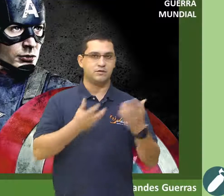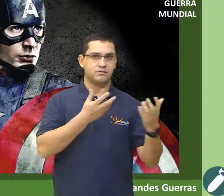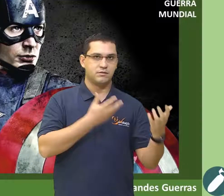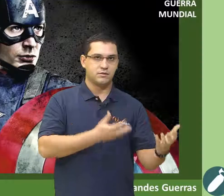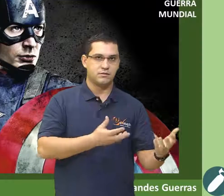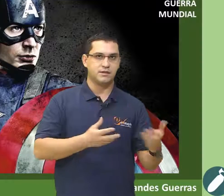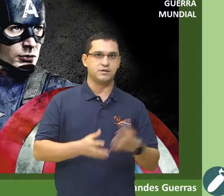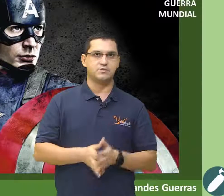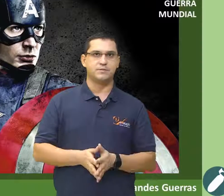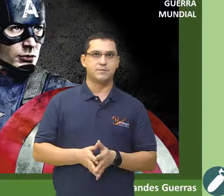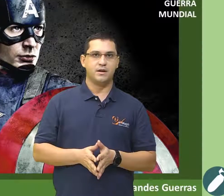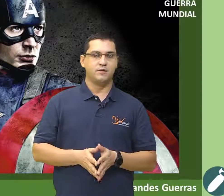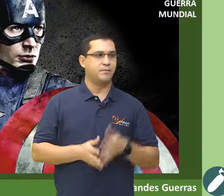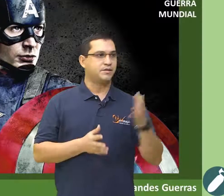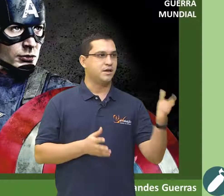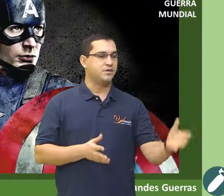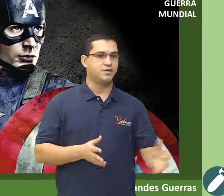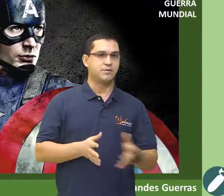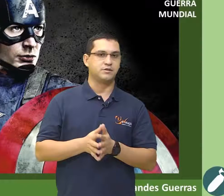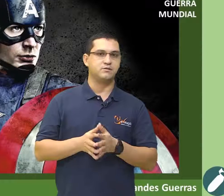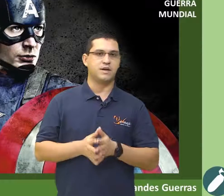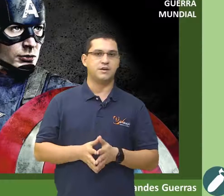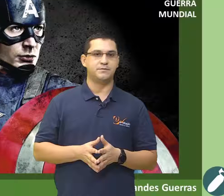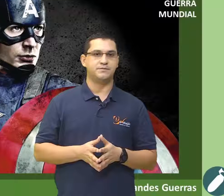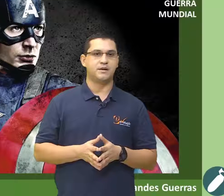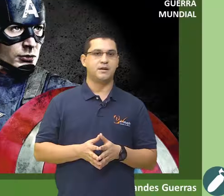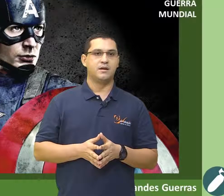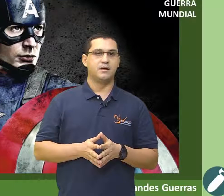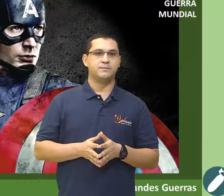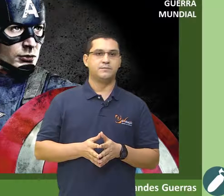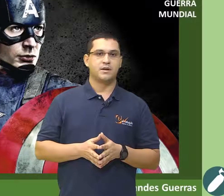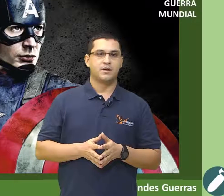no caso, o nazismo. Vamos passar adiante, próximo slide.